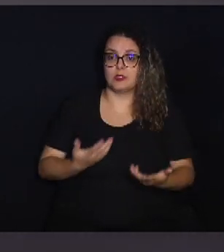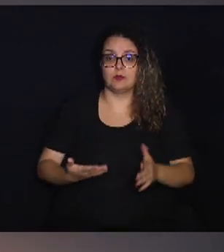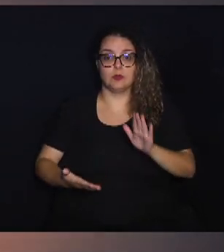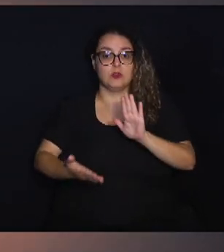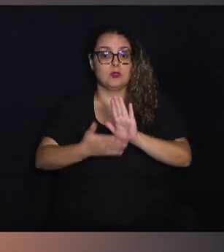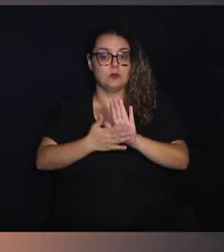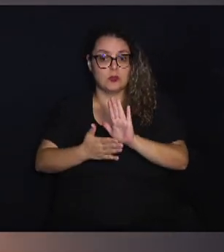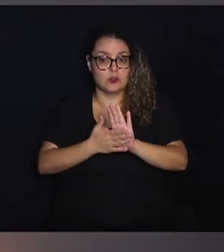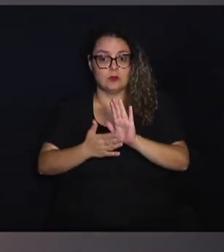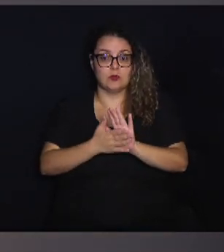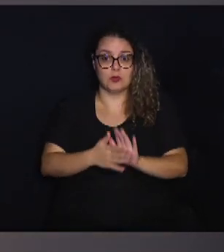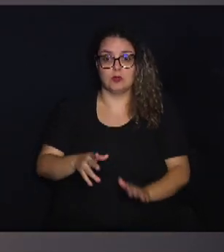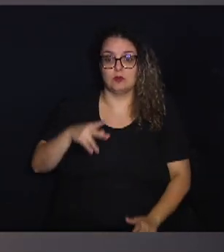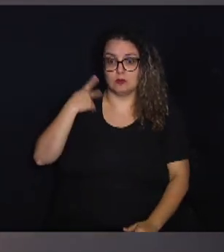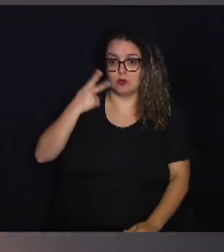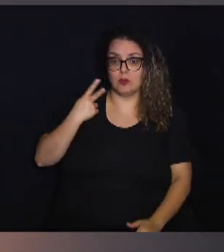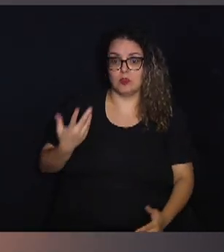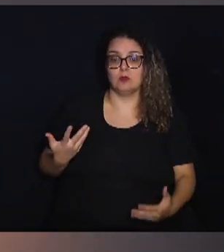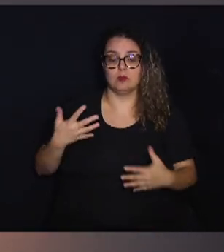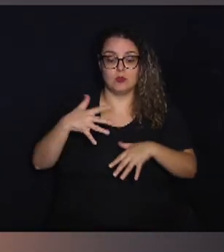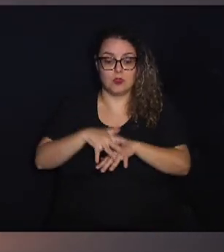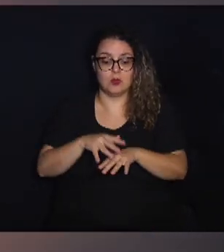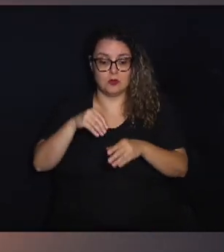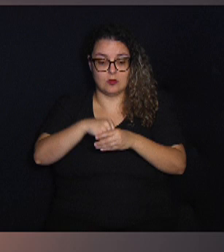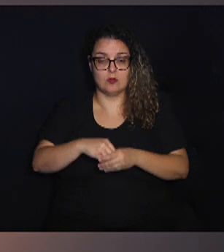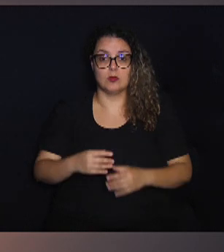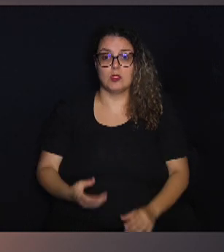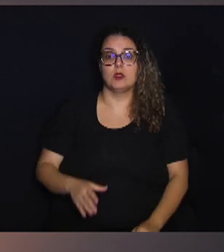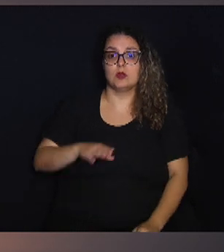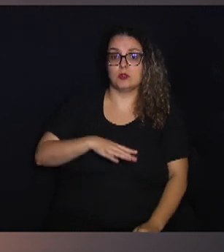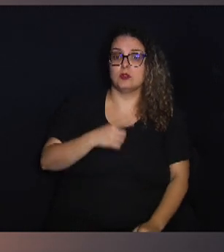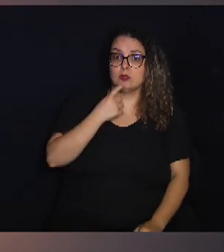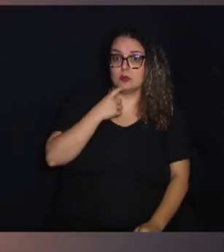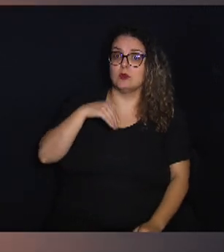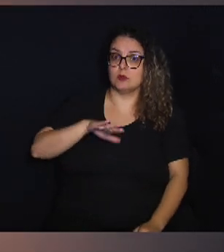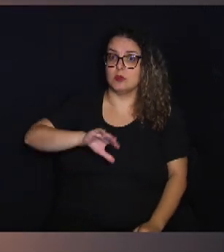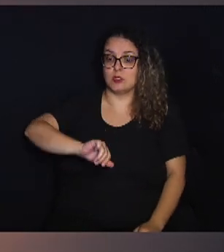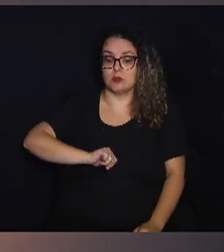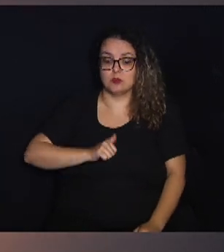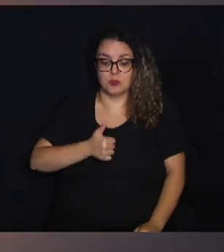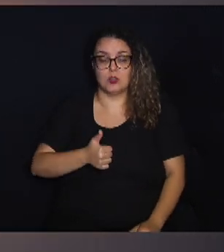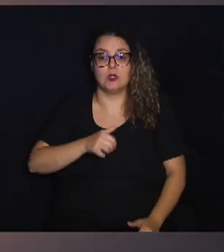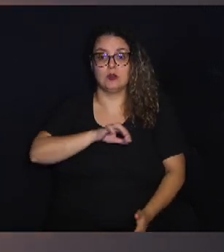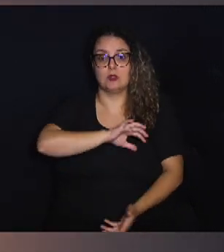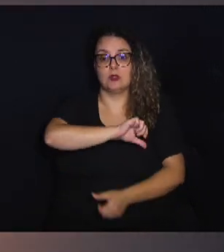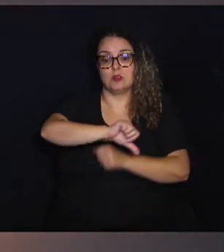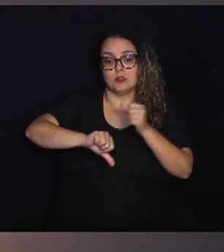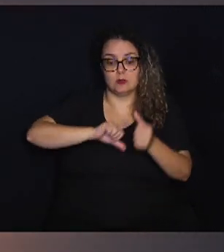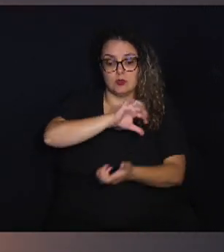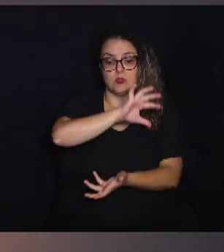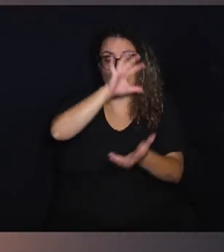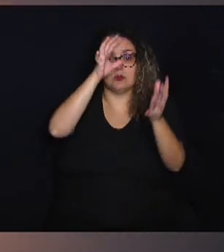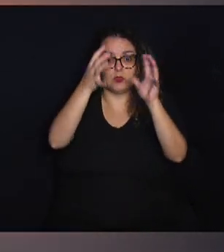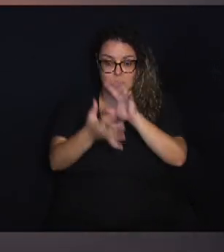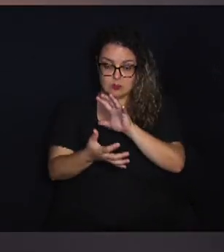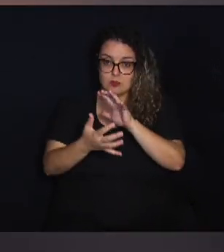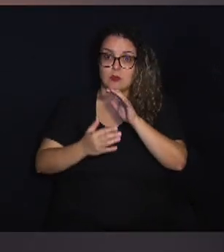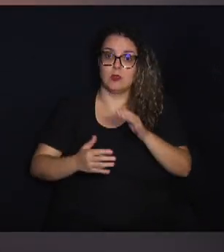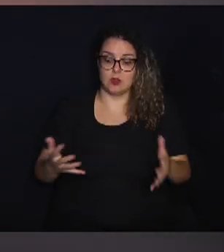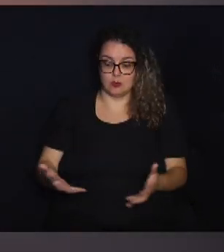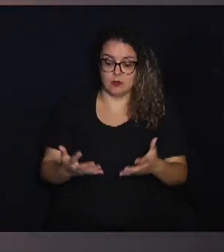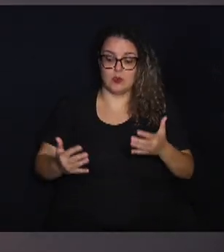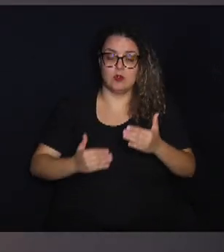propostas do parlamentar incluem tornar Campinas mais resiliente às mudanças climáticas, promover o